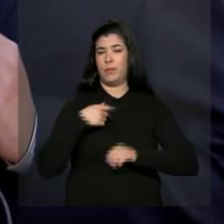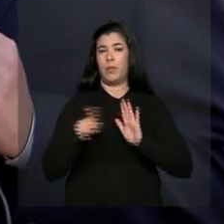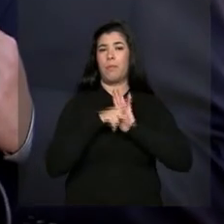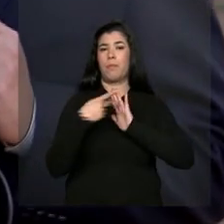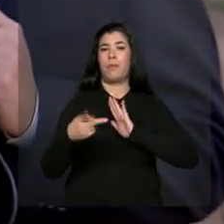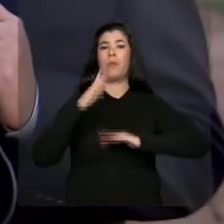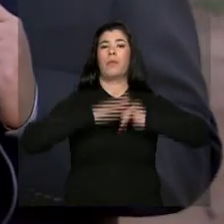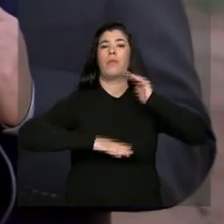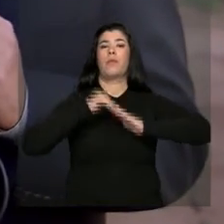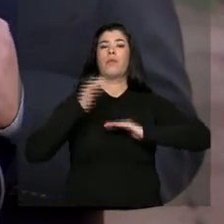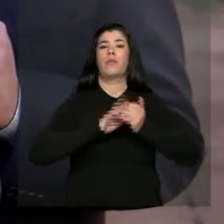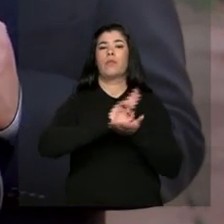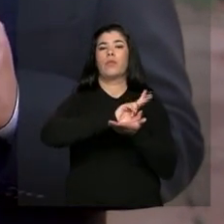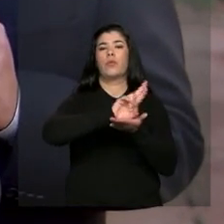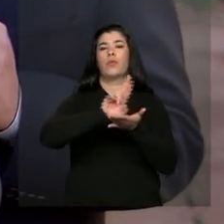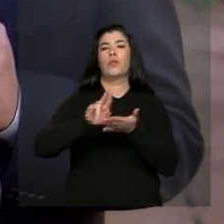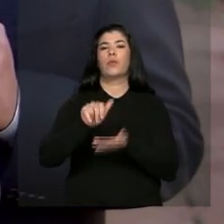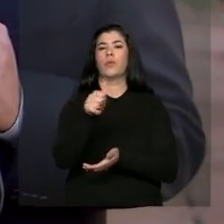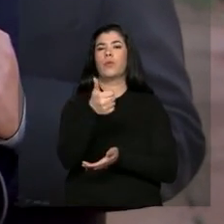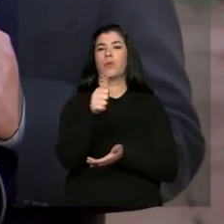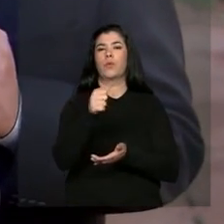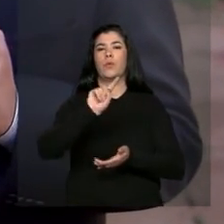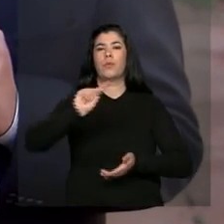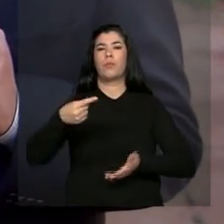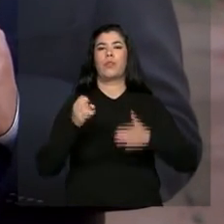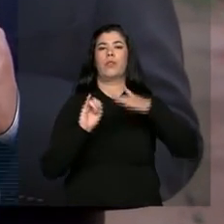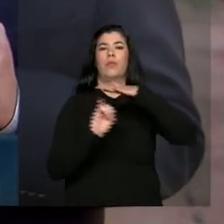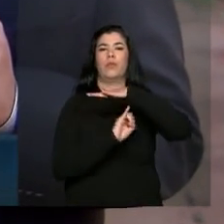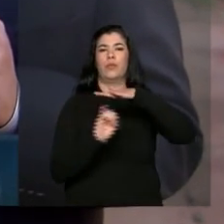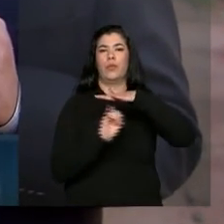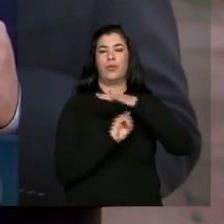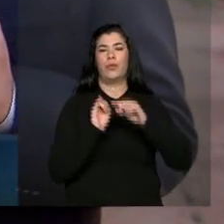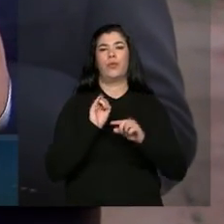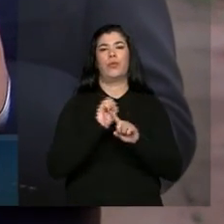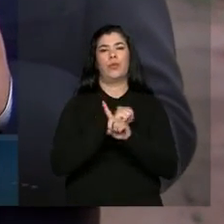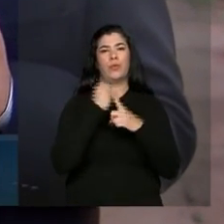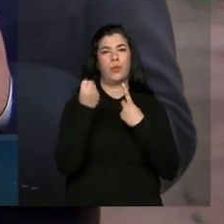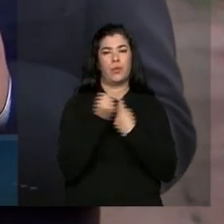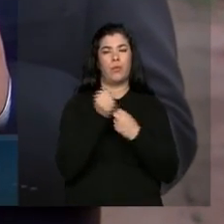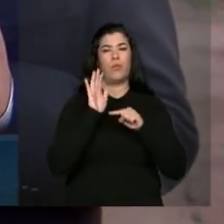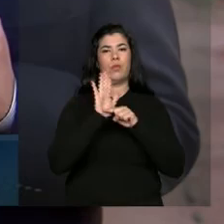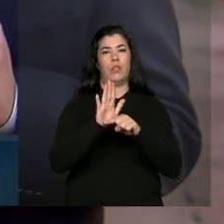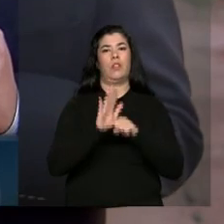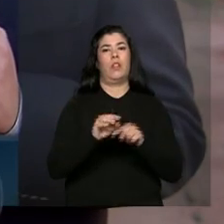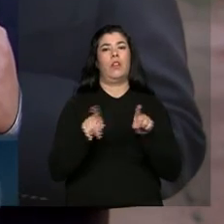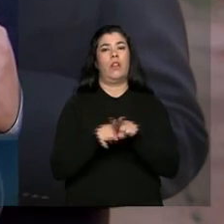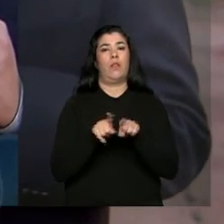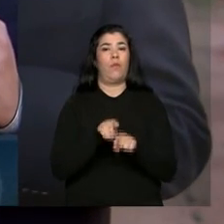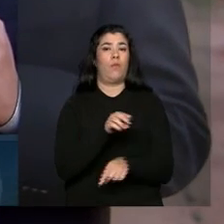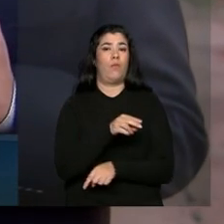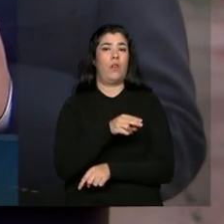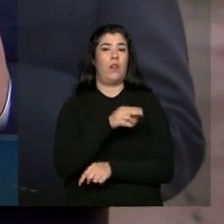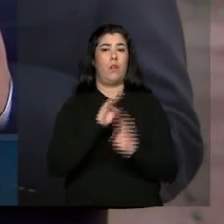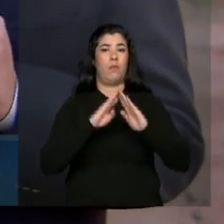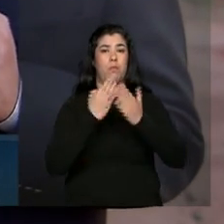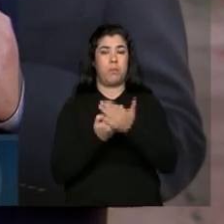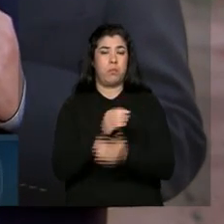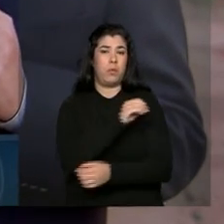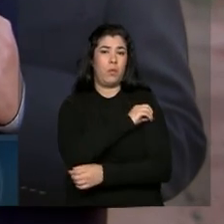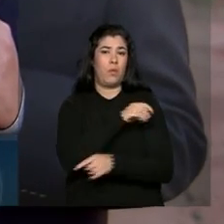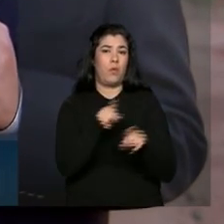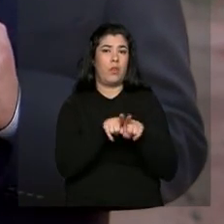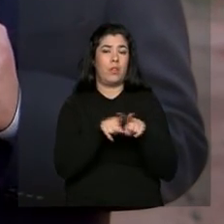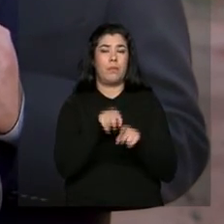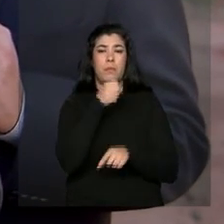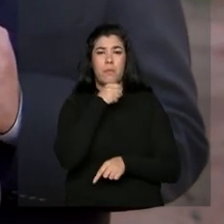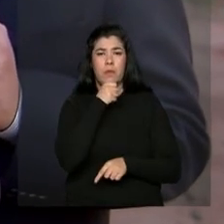para os profissionais das mais de 11 mil entidades socioassistenciais, como creches, escolas públicas e asilos, que recebem e preparam